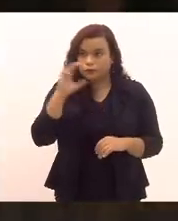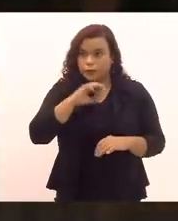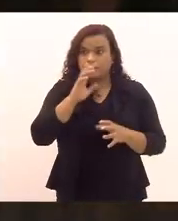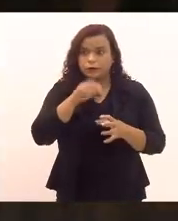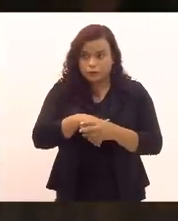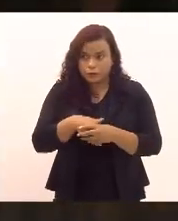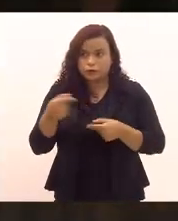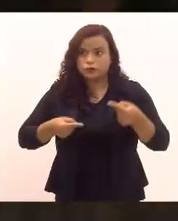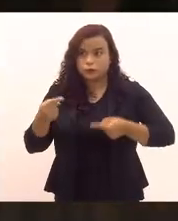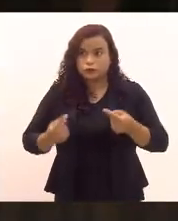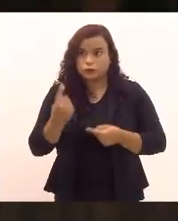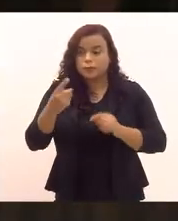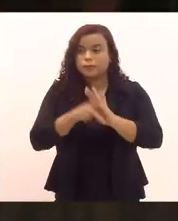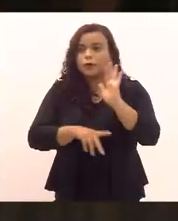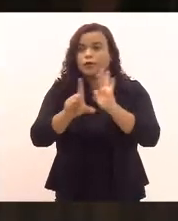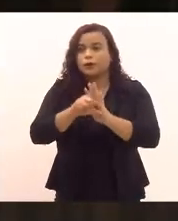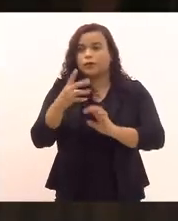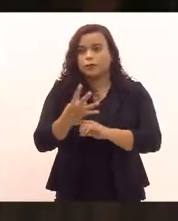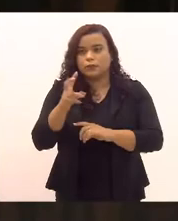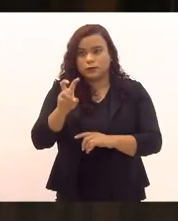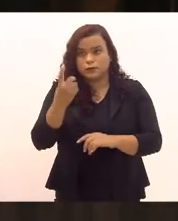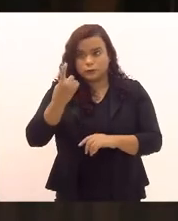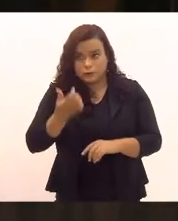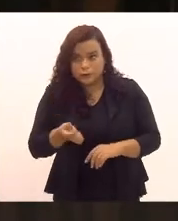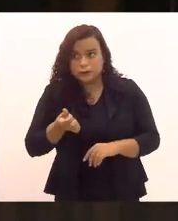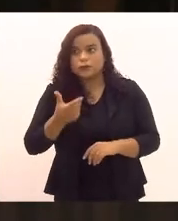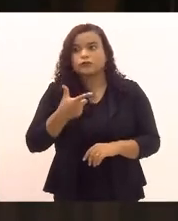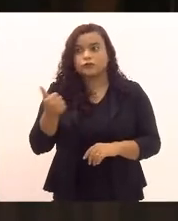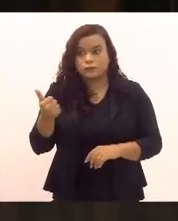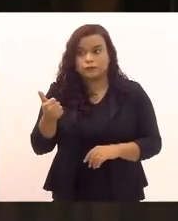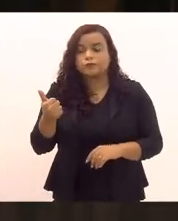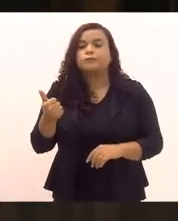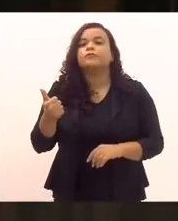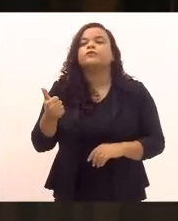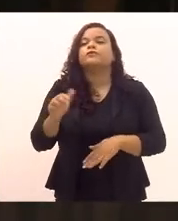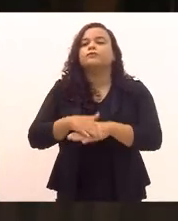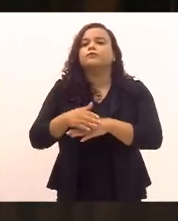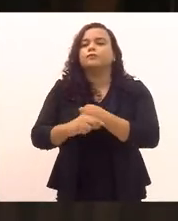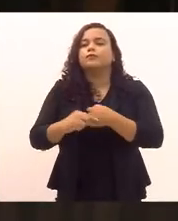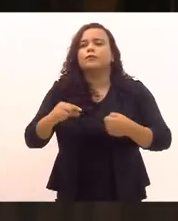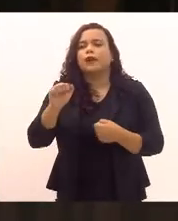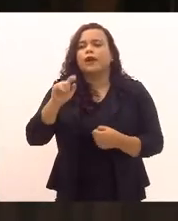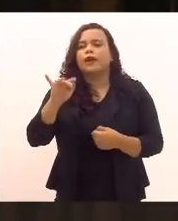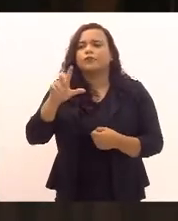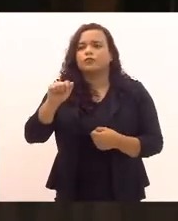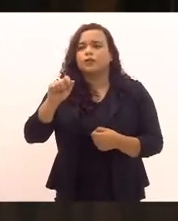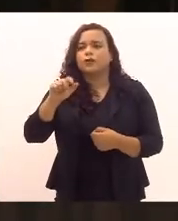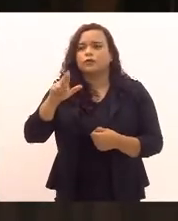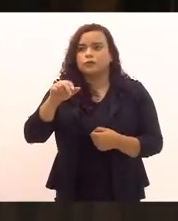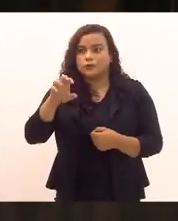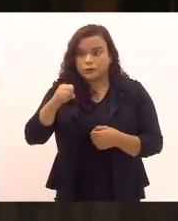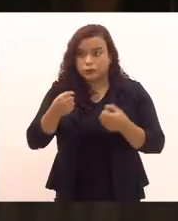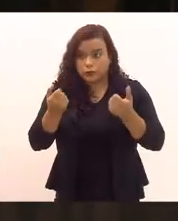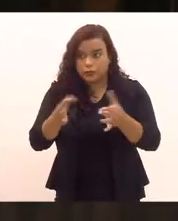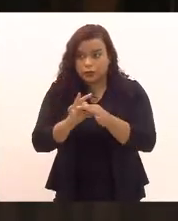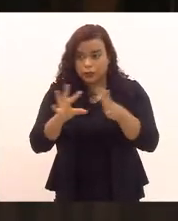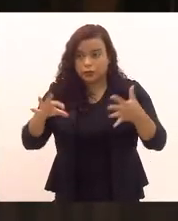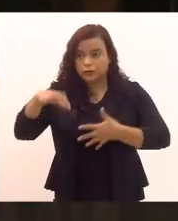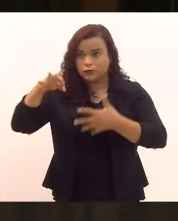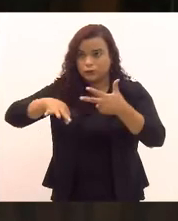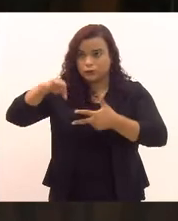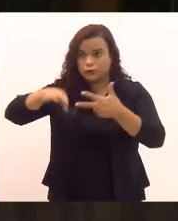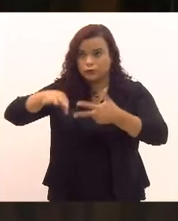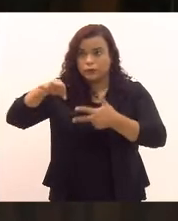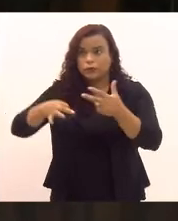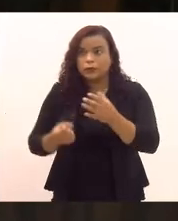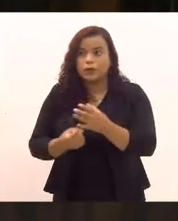em votação em discussão única projeto de lei 45 16:21 de autoria do deputado Átila Nunes que autoriza o poder judiciário a